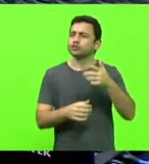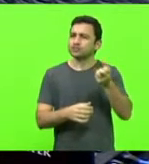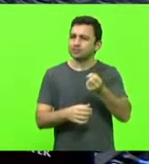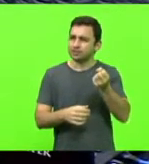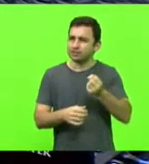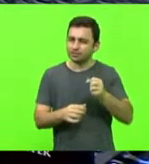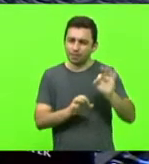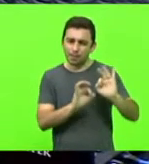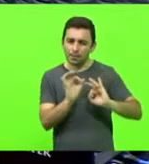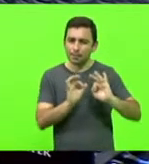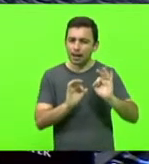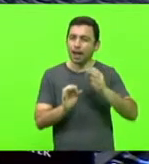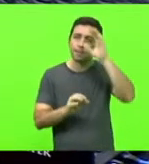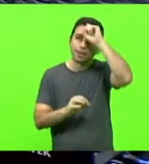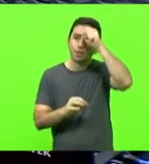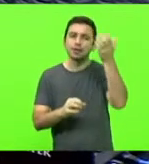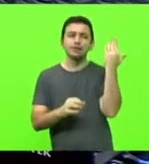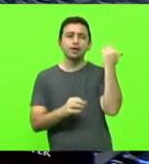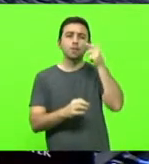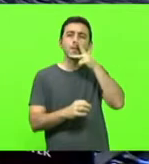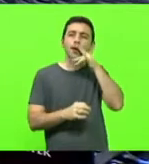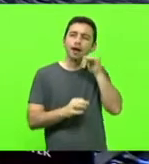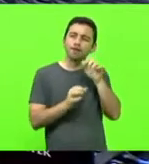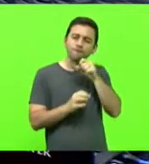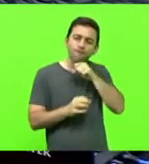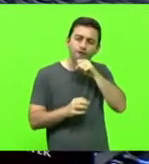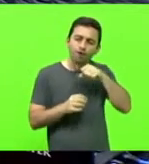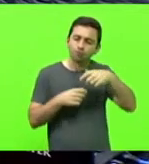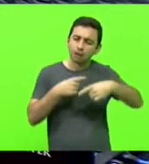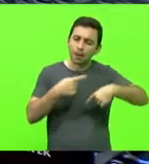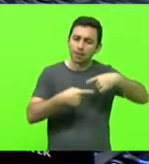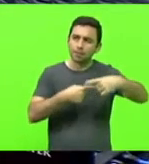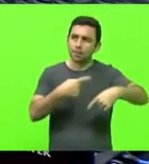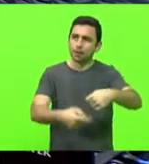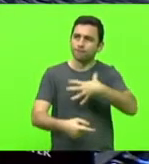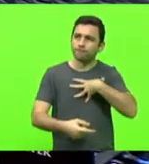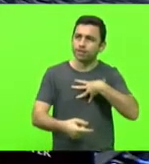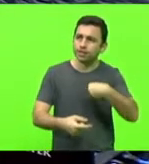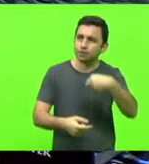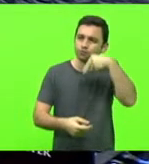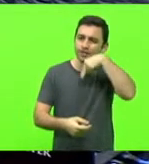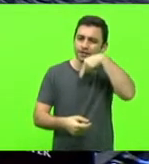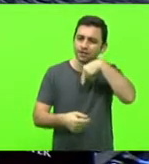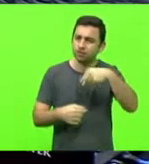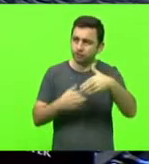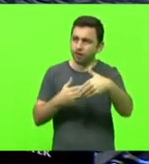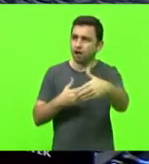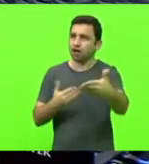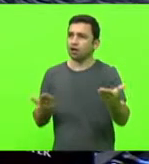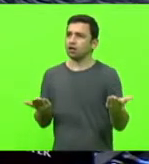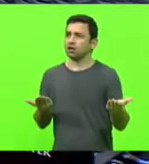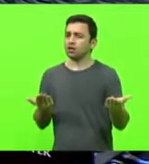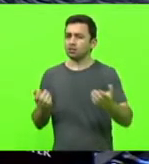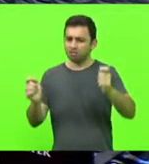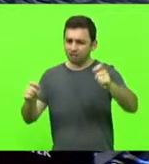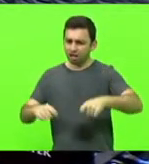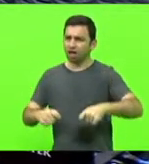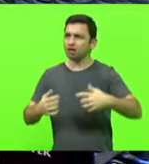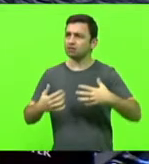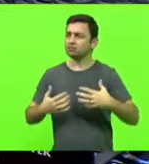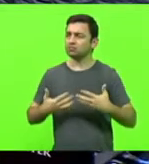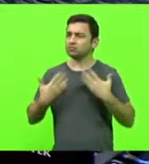com seus avós, e vão passar para os seus filhos, para os seus netos, algo que só enriquece, só tem a ver com a